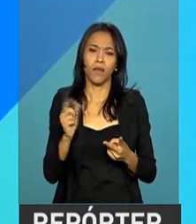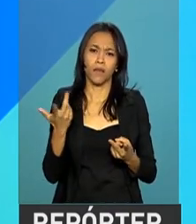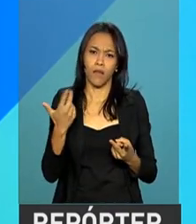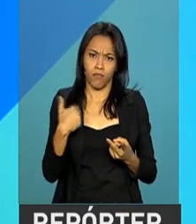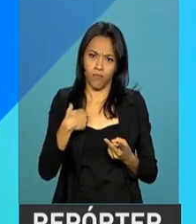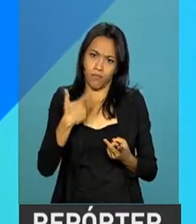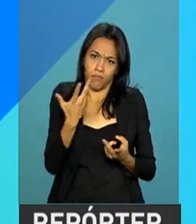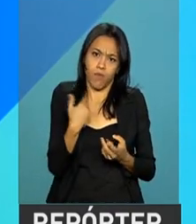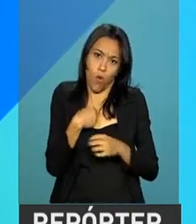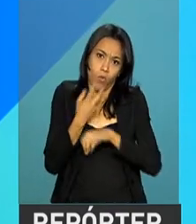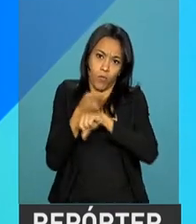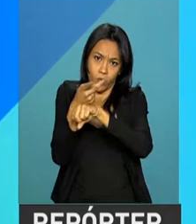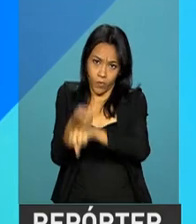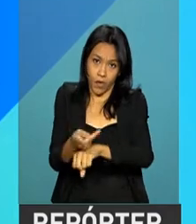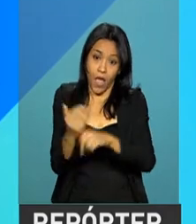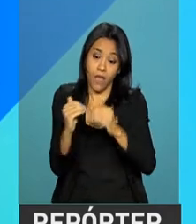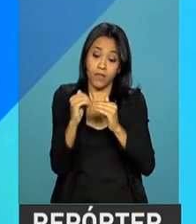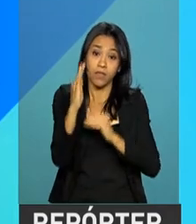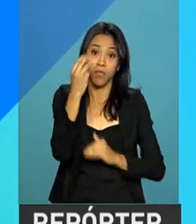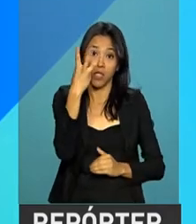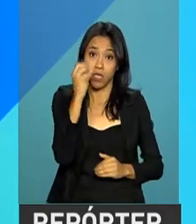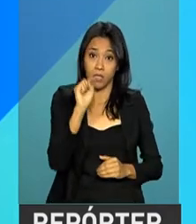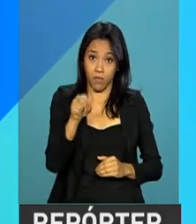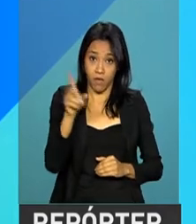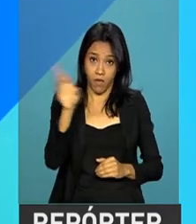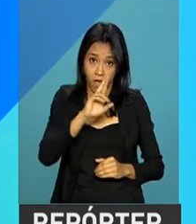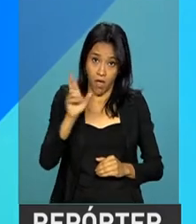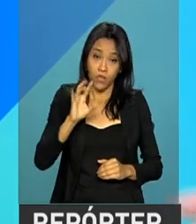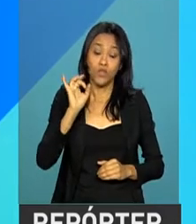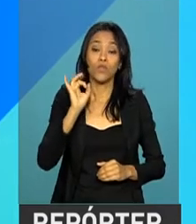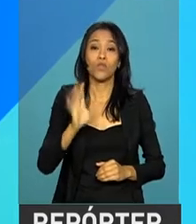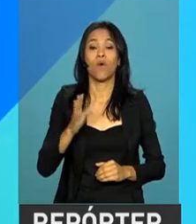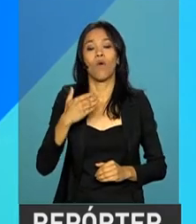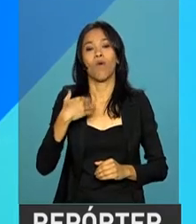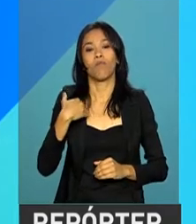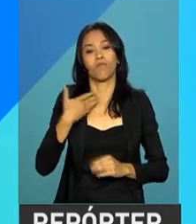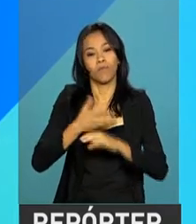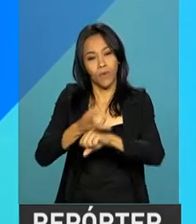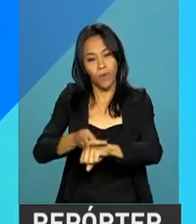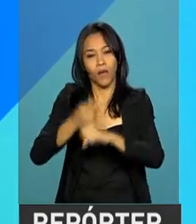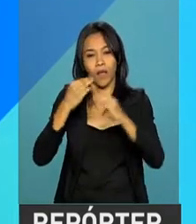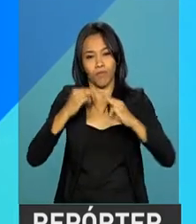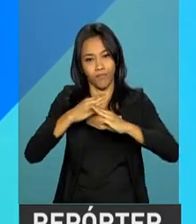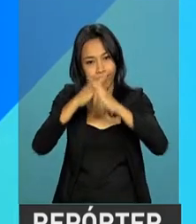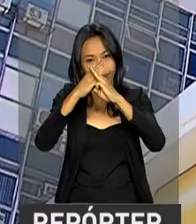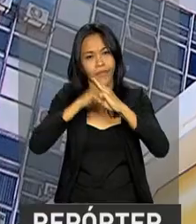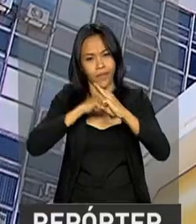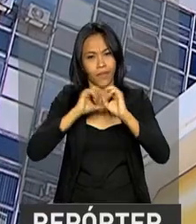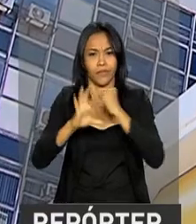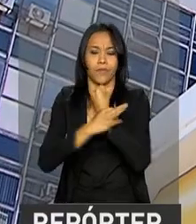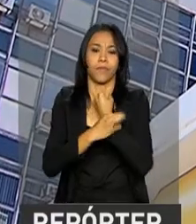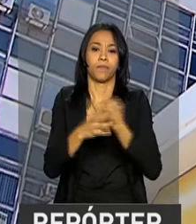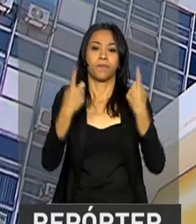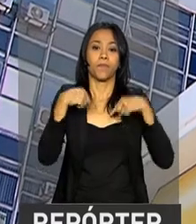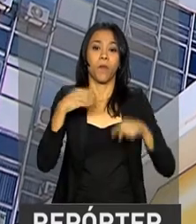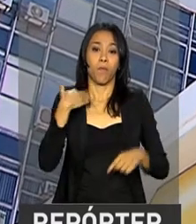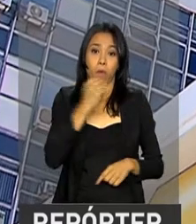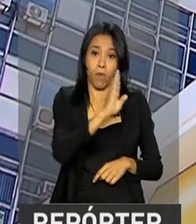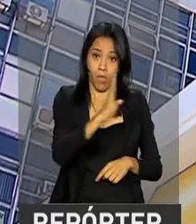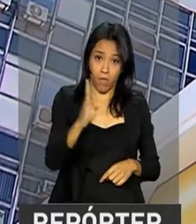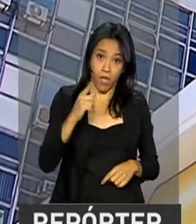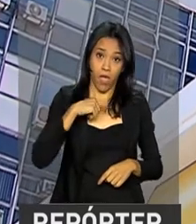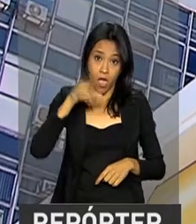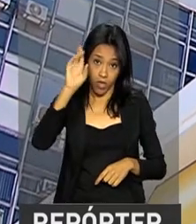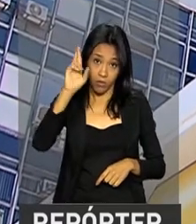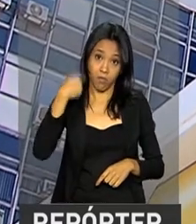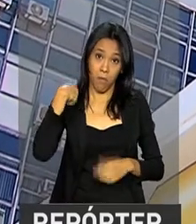da caixa acima de três mil reais só nas nossas agências para poder ter toda a segurança do pagamento no banco do brasil responsável